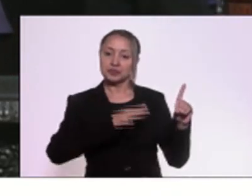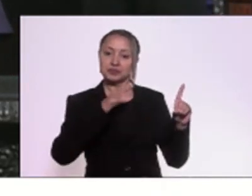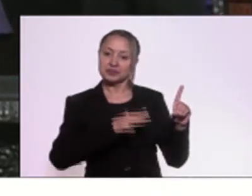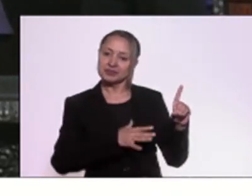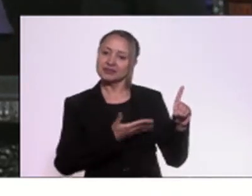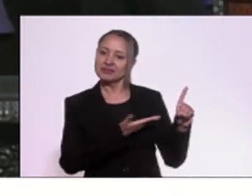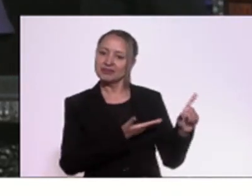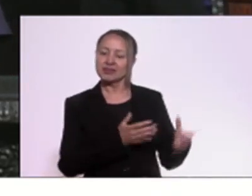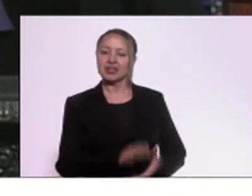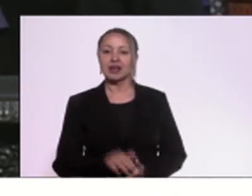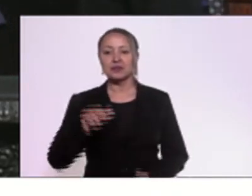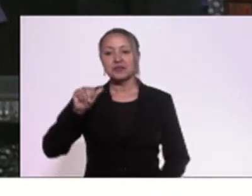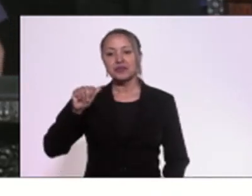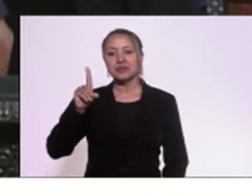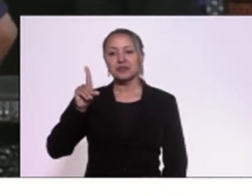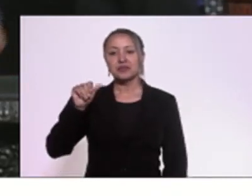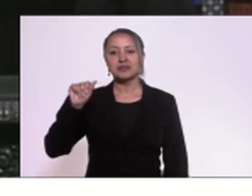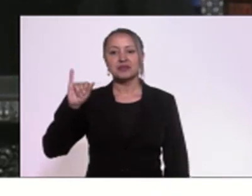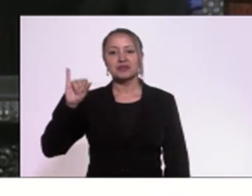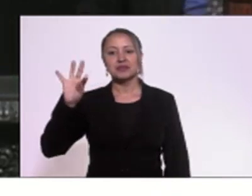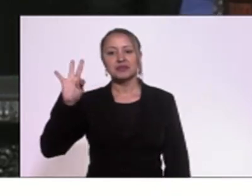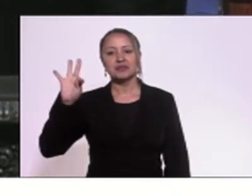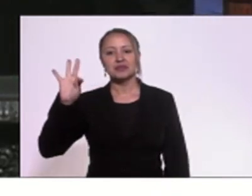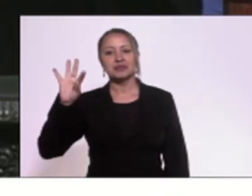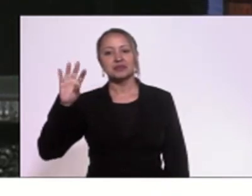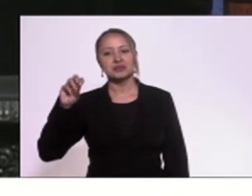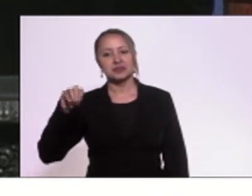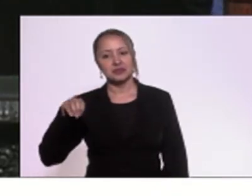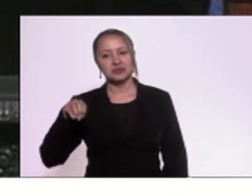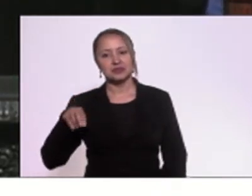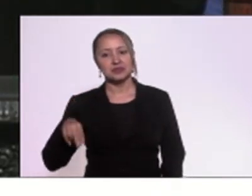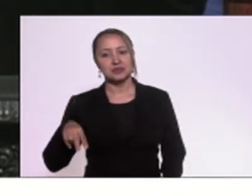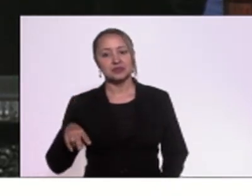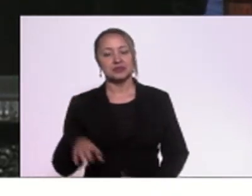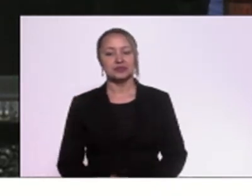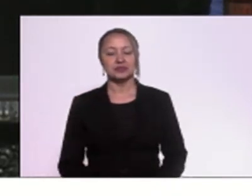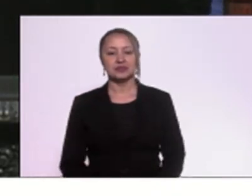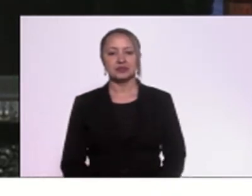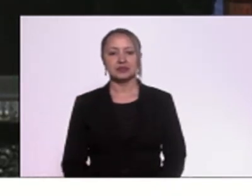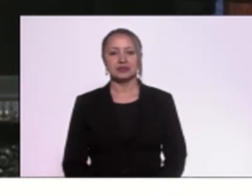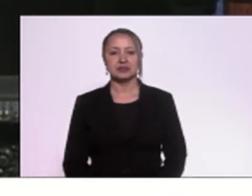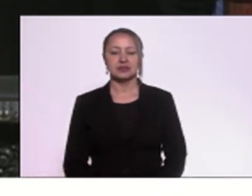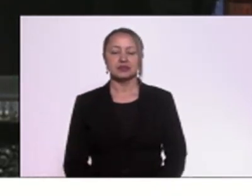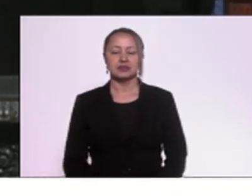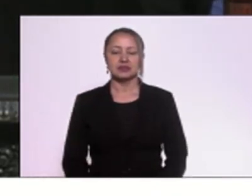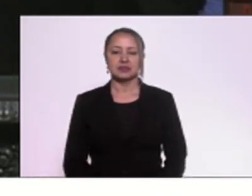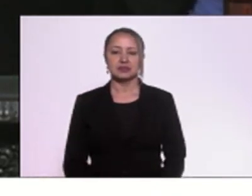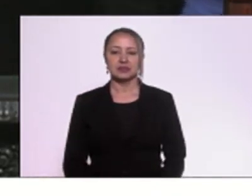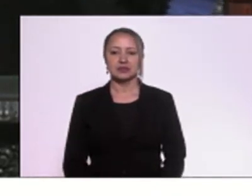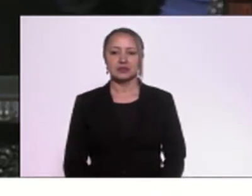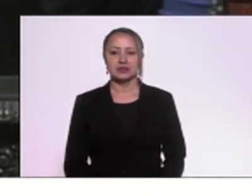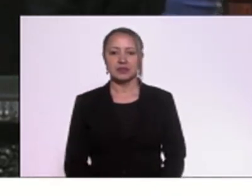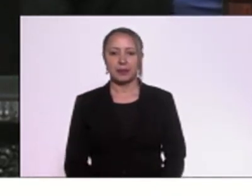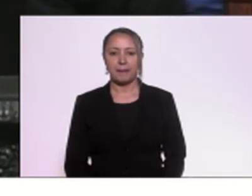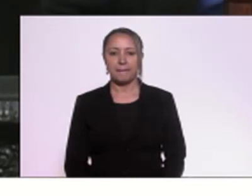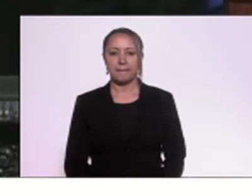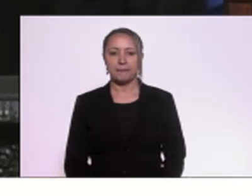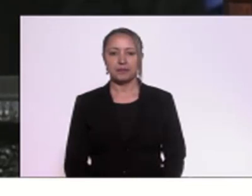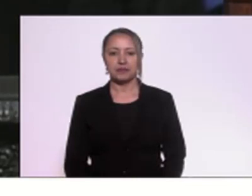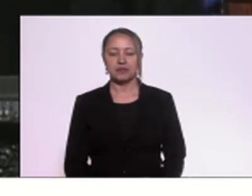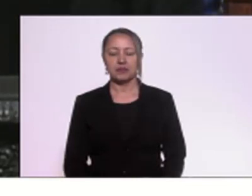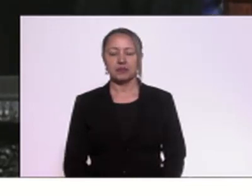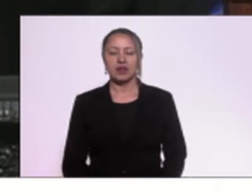lembrou muito bem isso. Tem um cara que não está aqui, Adailton, mas você conhece bem, eu chamo de cara, apesar de ser autoridade. Ele não